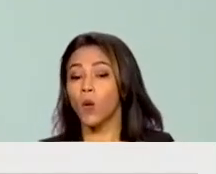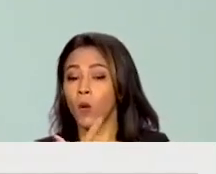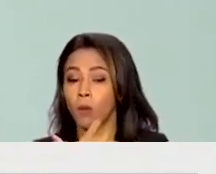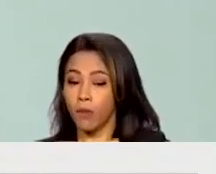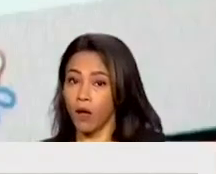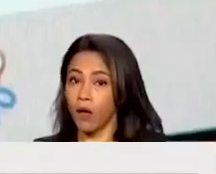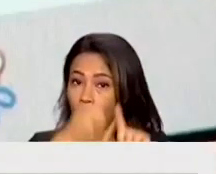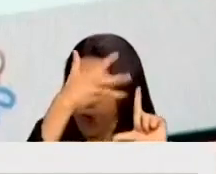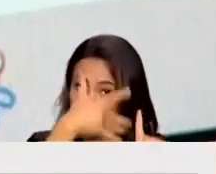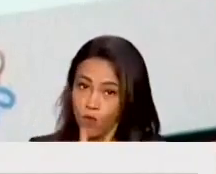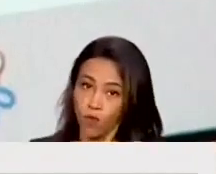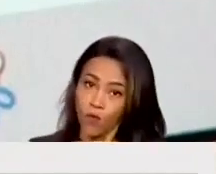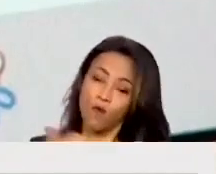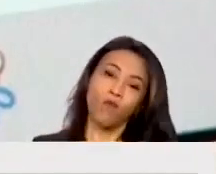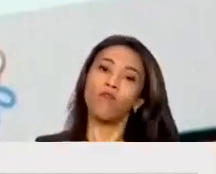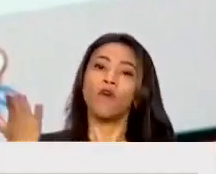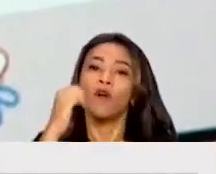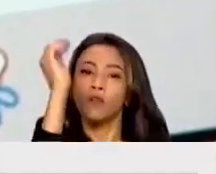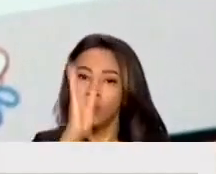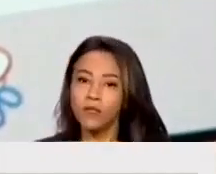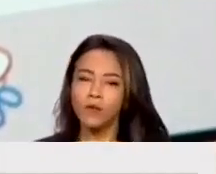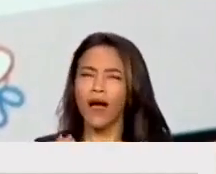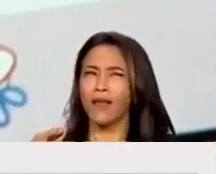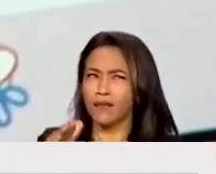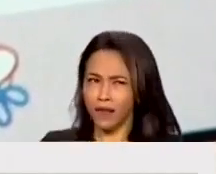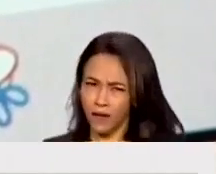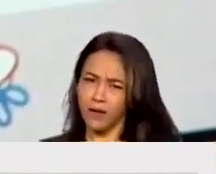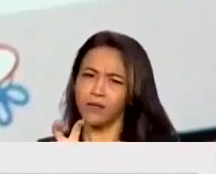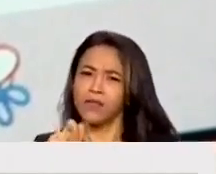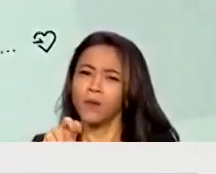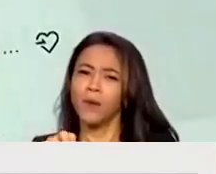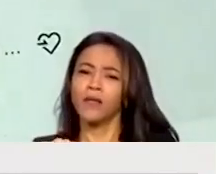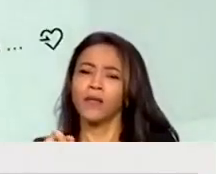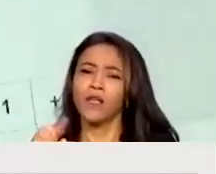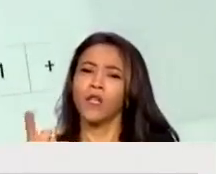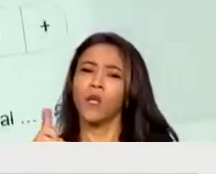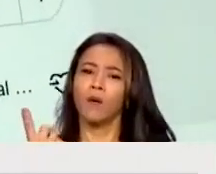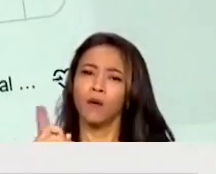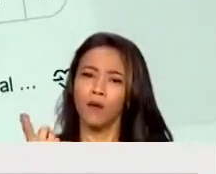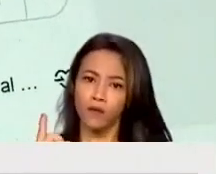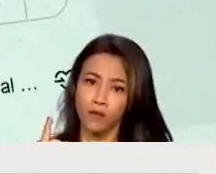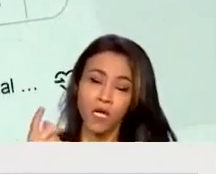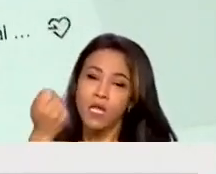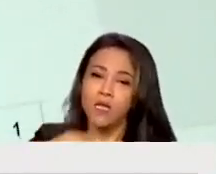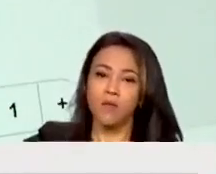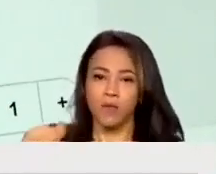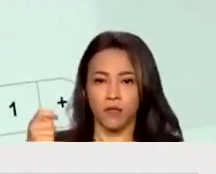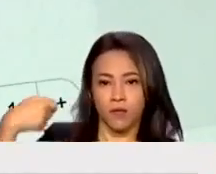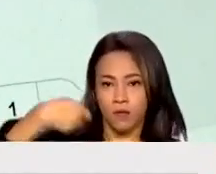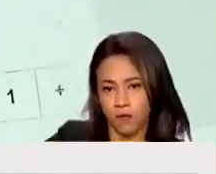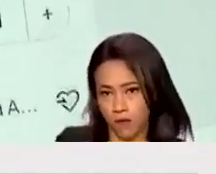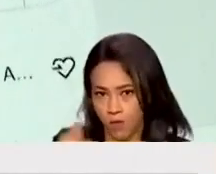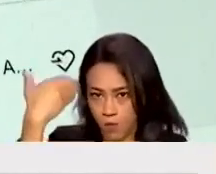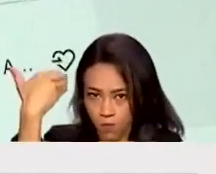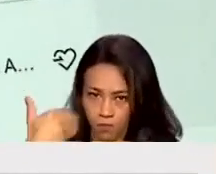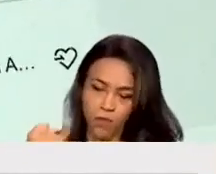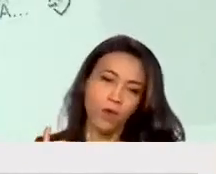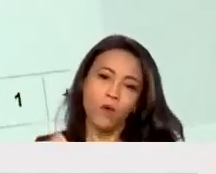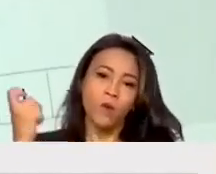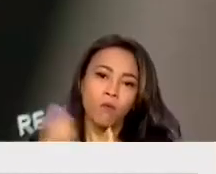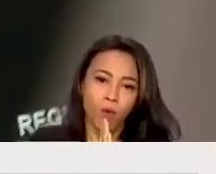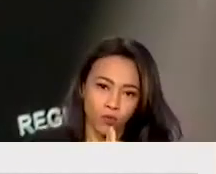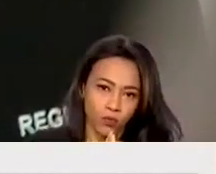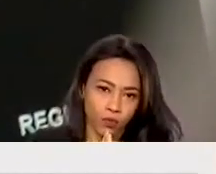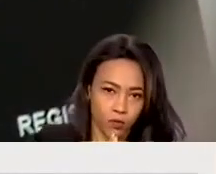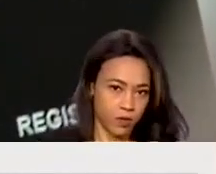para tributar produtos a partir de 50 dólares foi criada justamente com base em uma